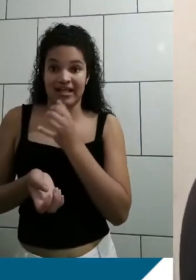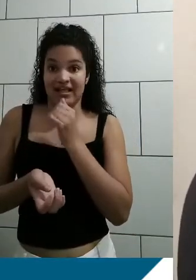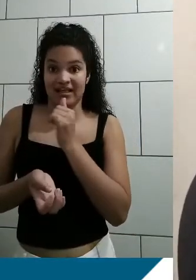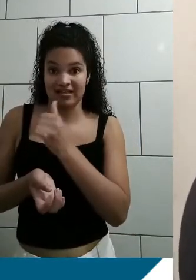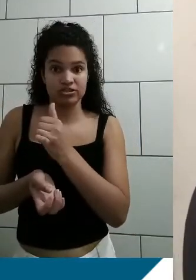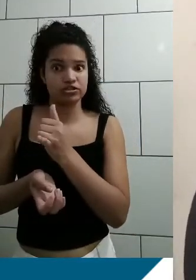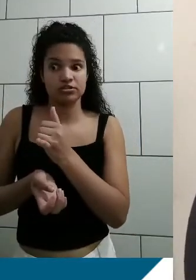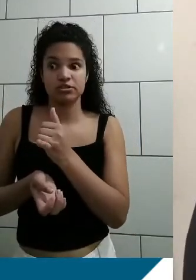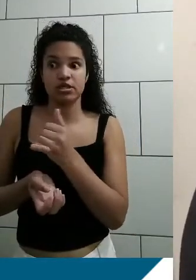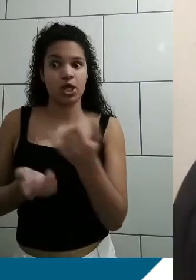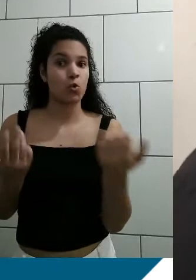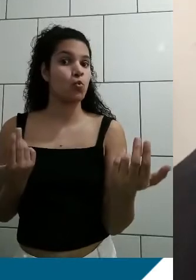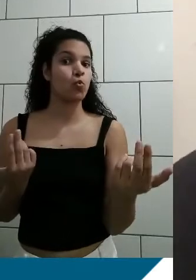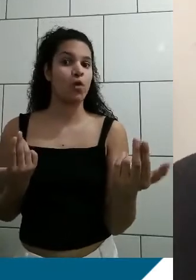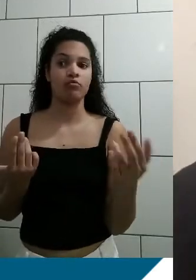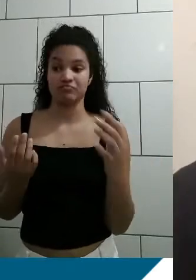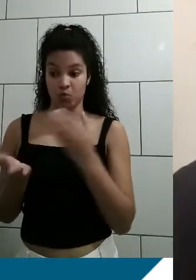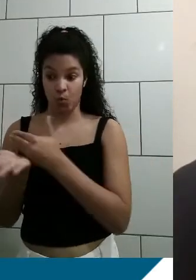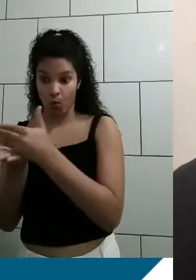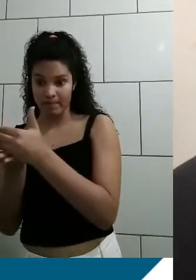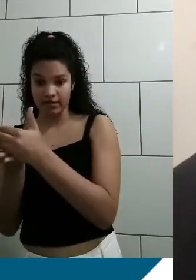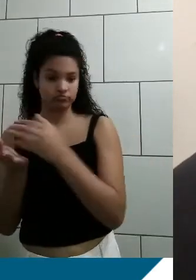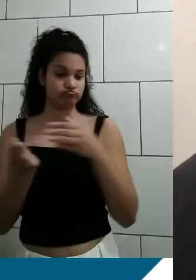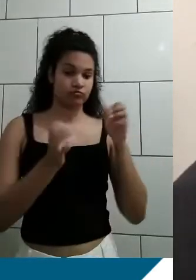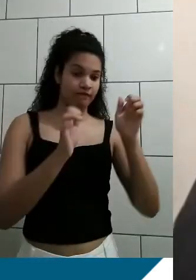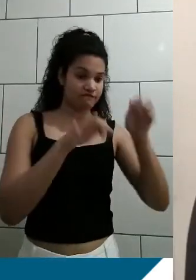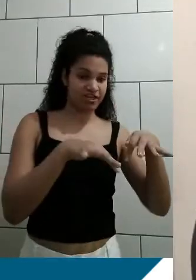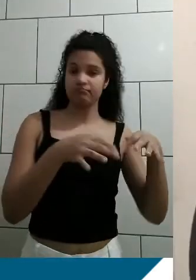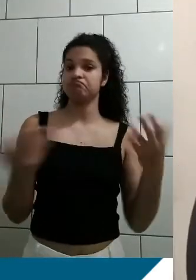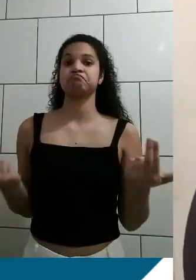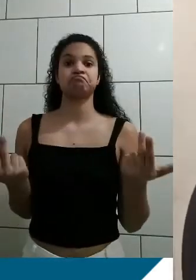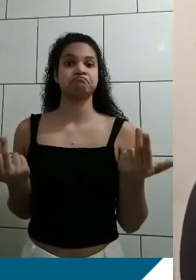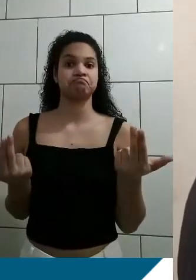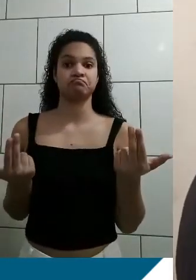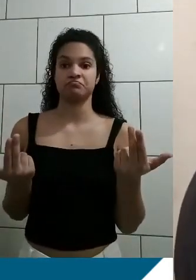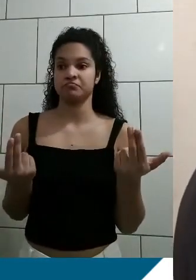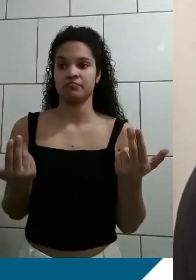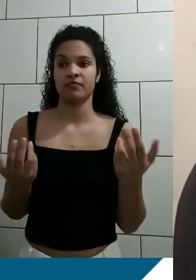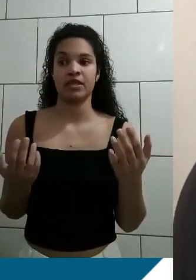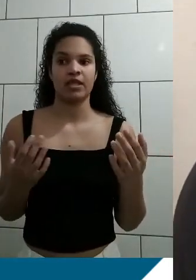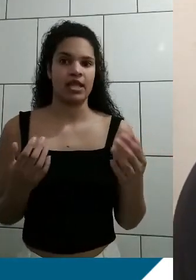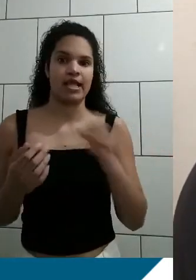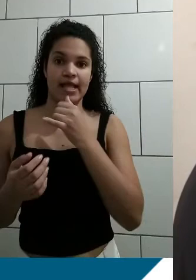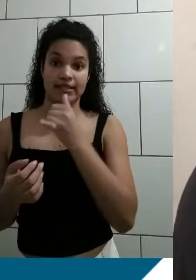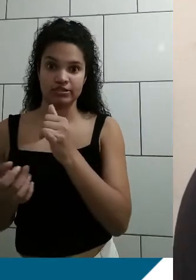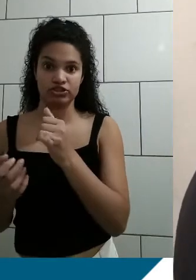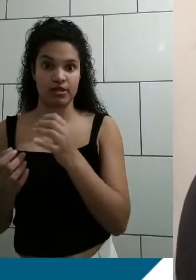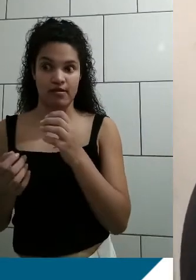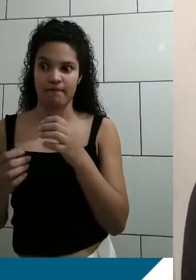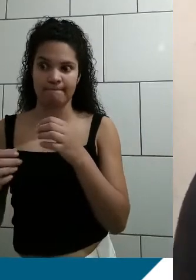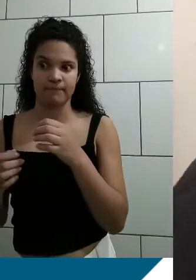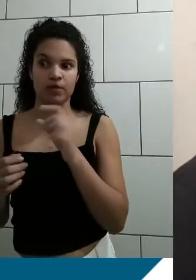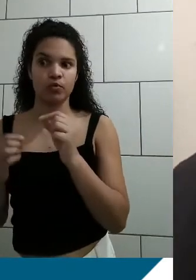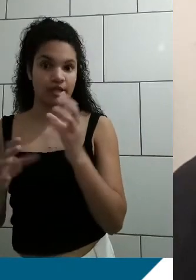daqui, né, essa energia mecânica antes, lembrando o que é energia mecânica, né, que é a soma, a gente tem que a energia cinética